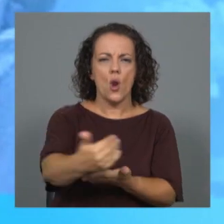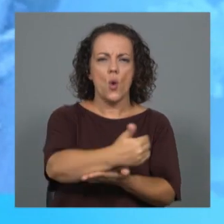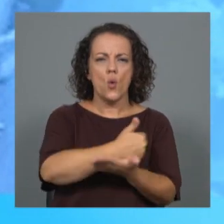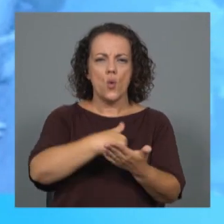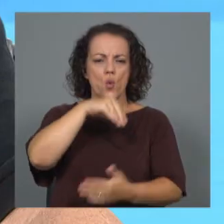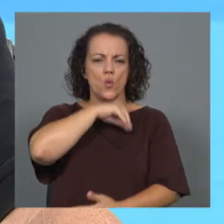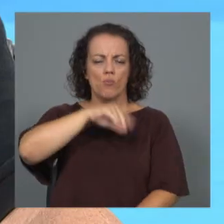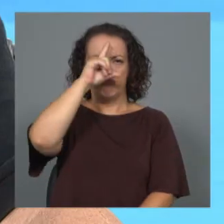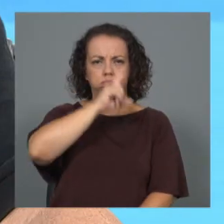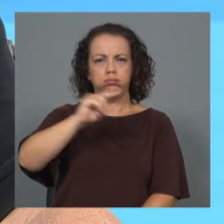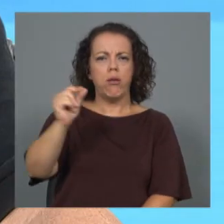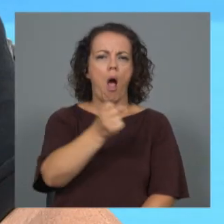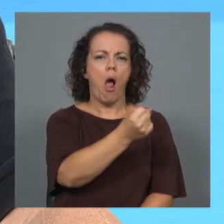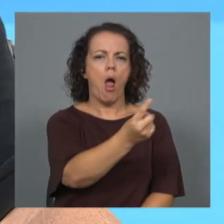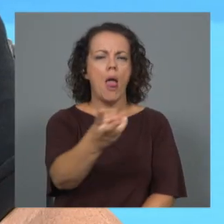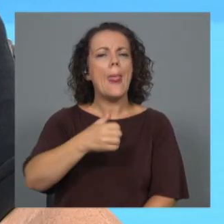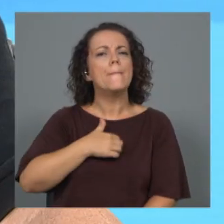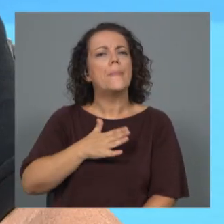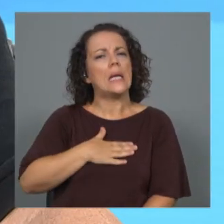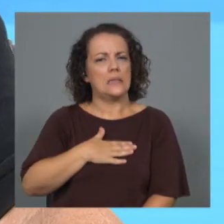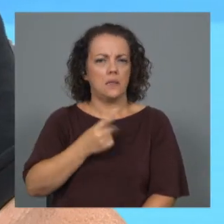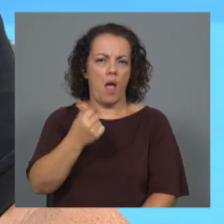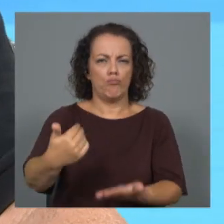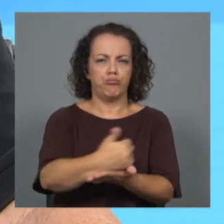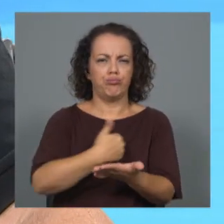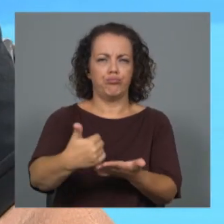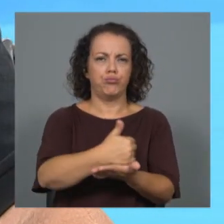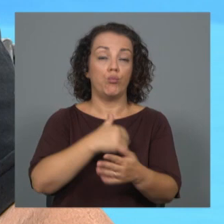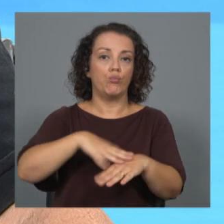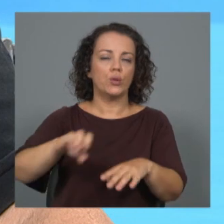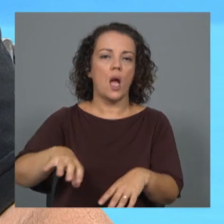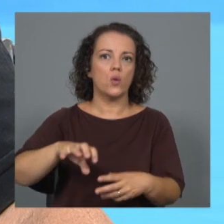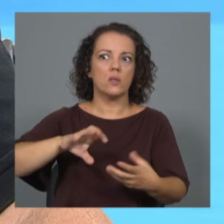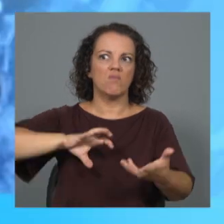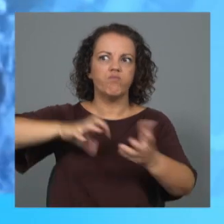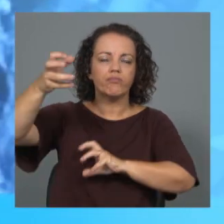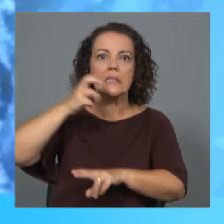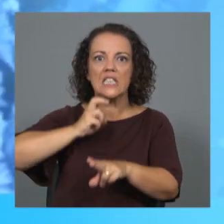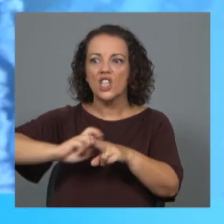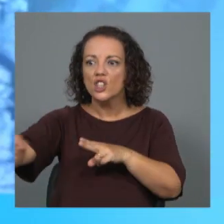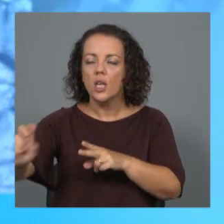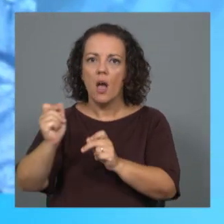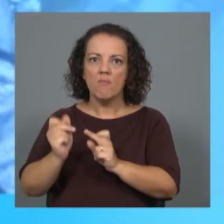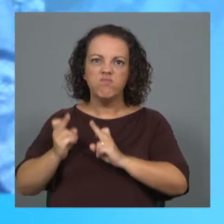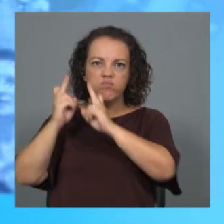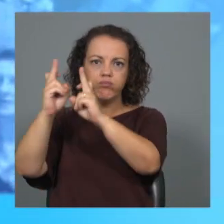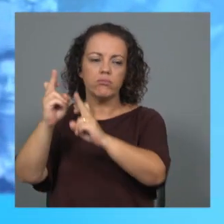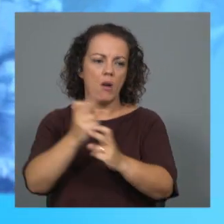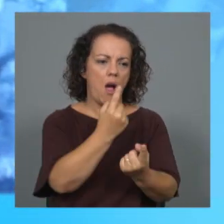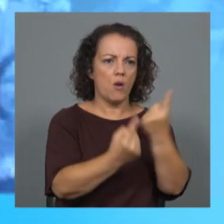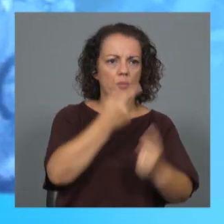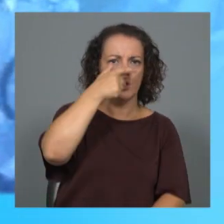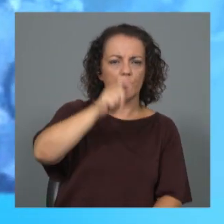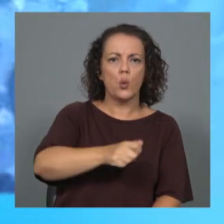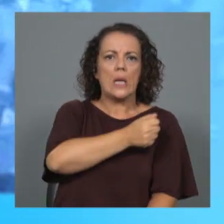de algumas empresas derivados desta crise energética. Há gente que terá dificuldade de pagar a sua eletricidade